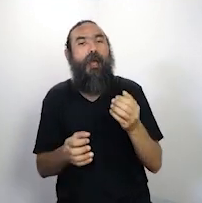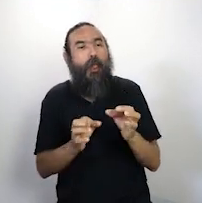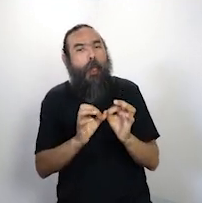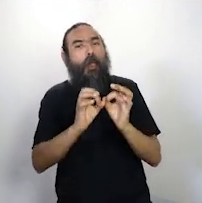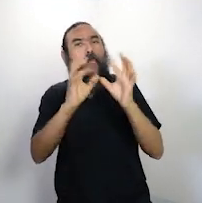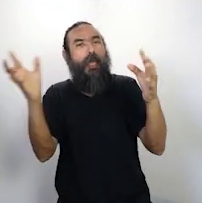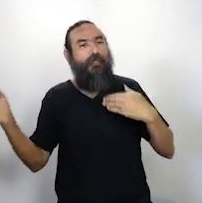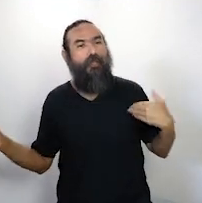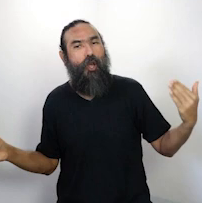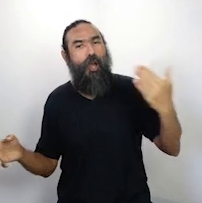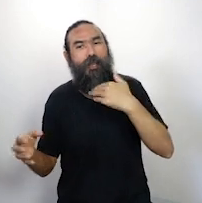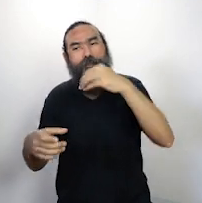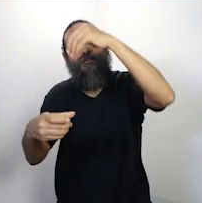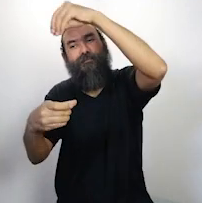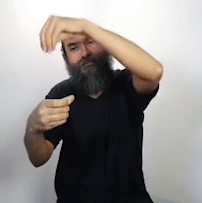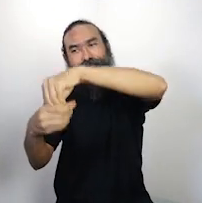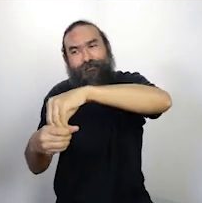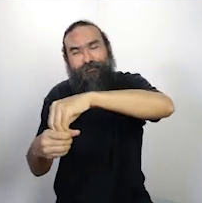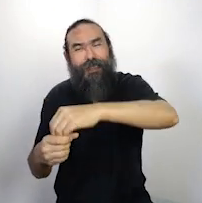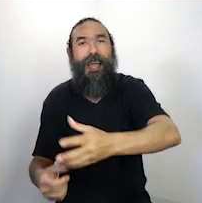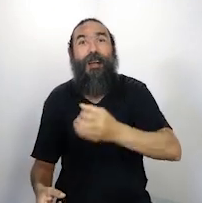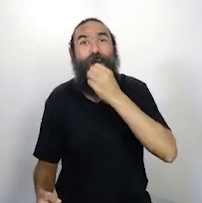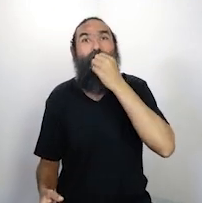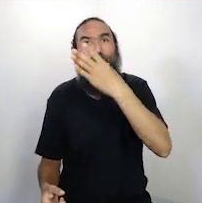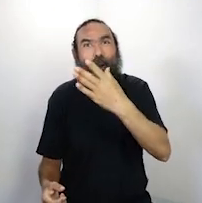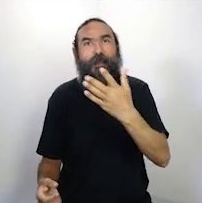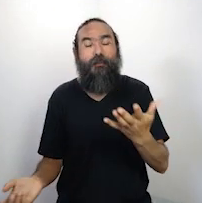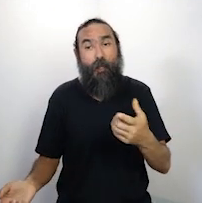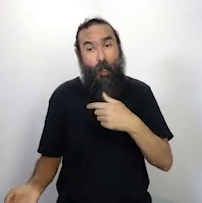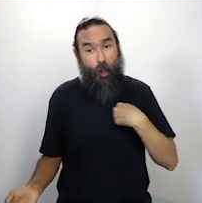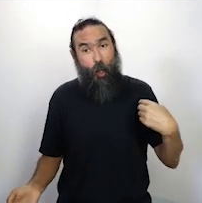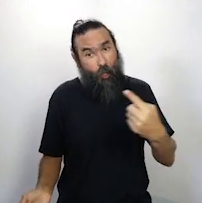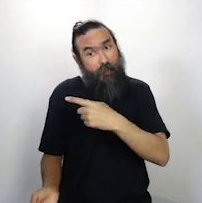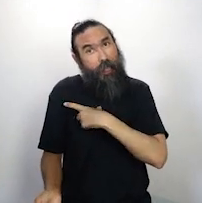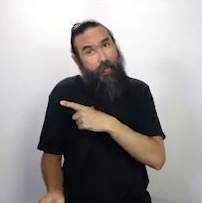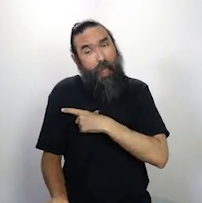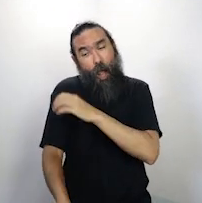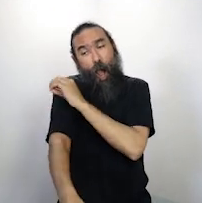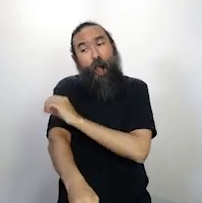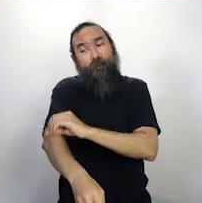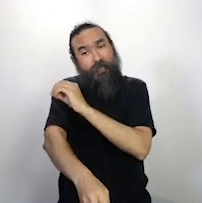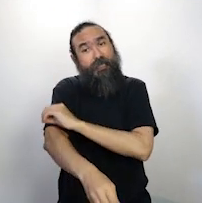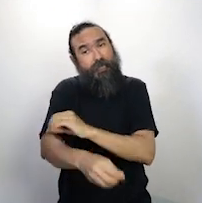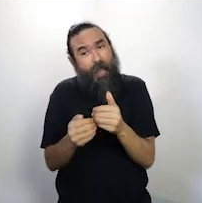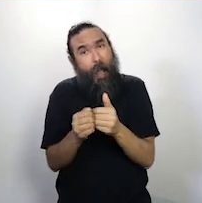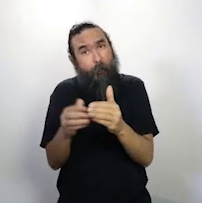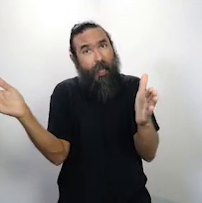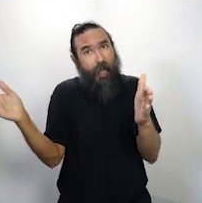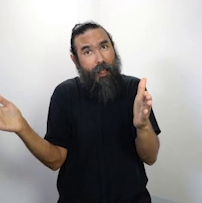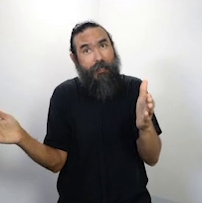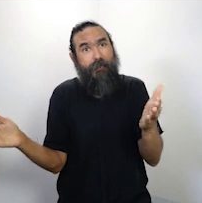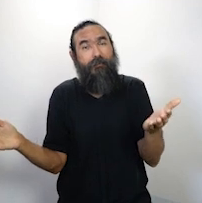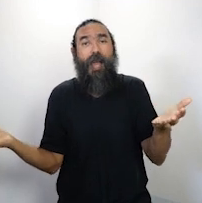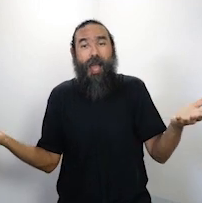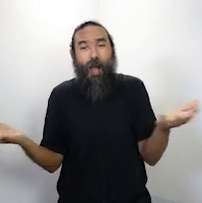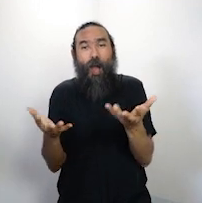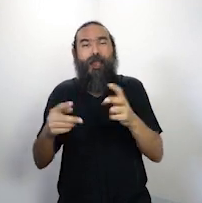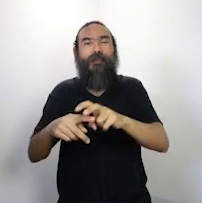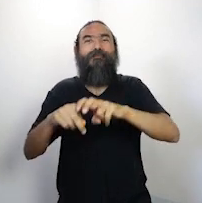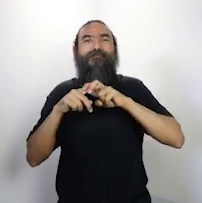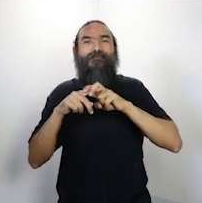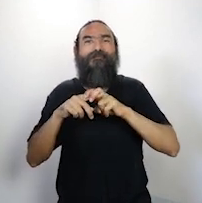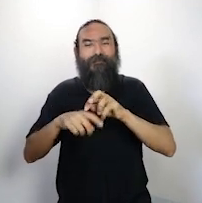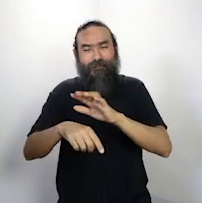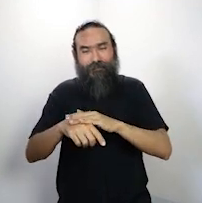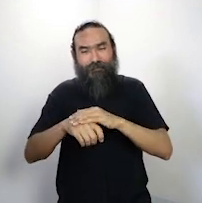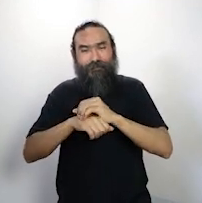gente conseguiu esse espaço e a gente tem oficinas abertas antes da pandemia, né, agora a gente está com as atividades paradas, mas